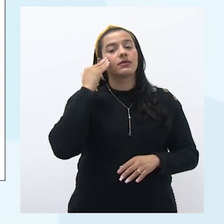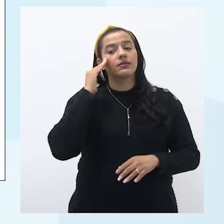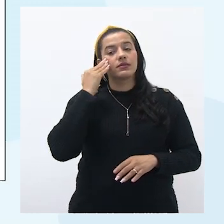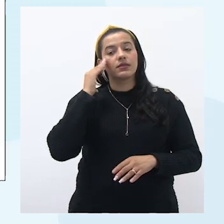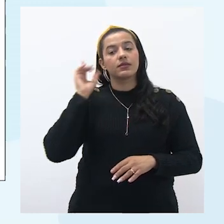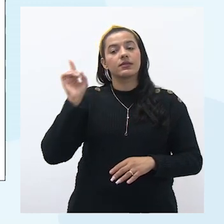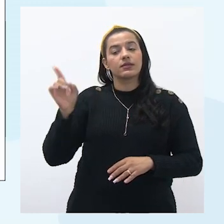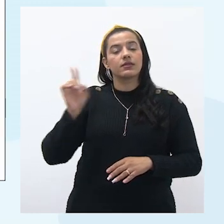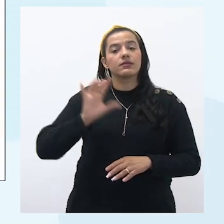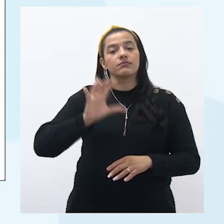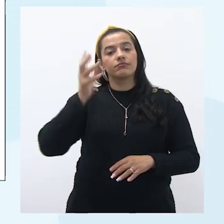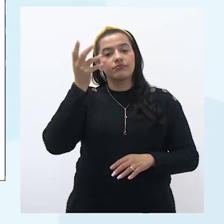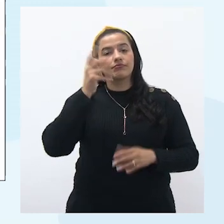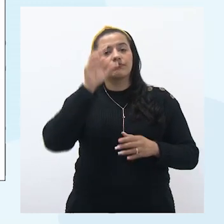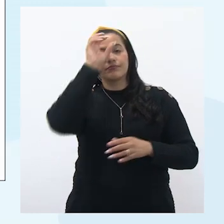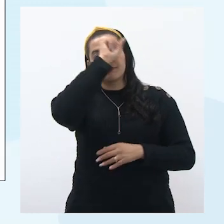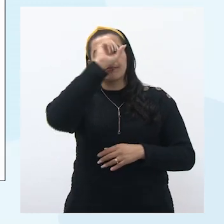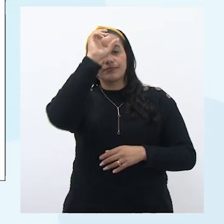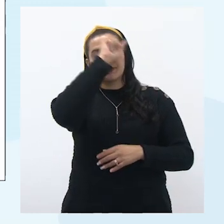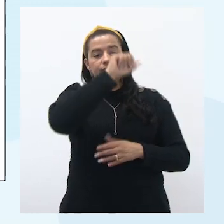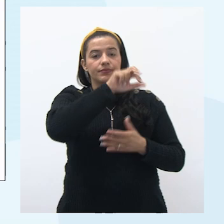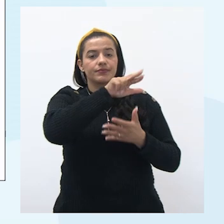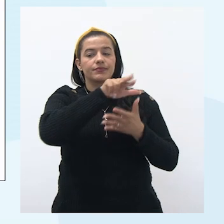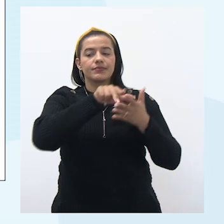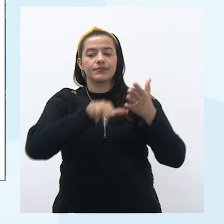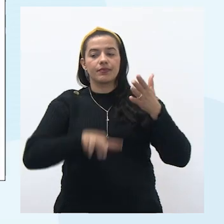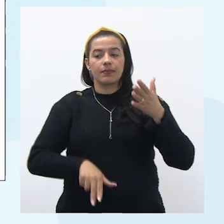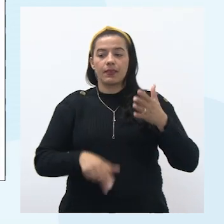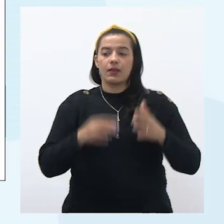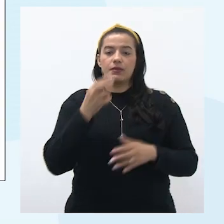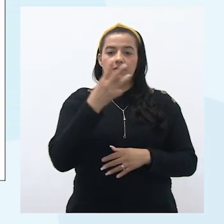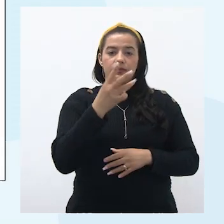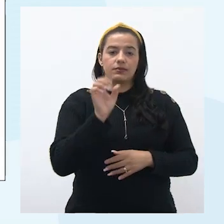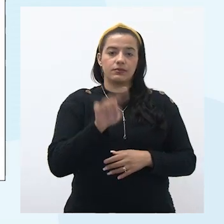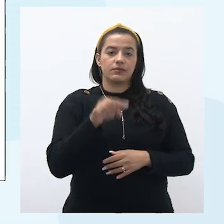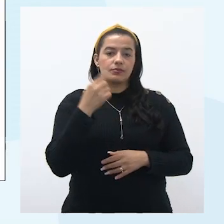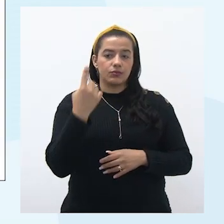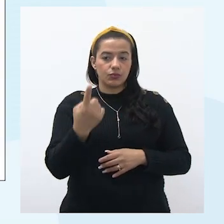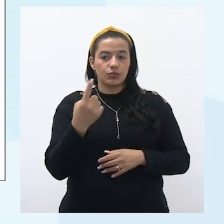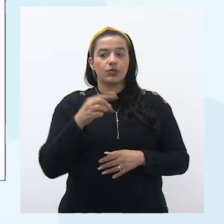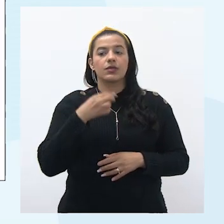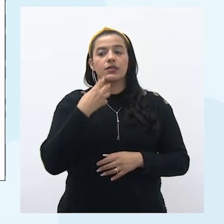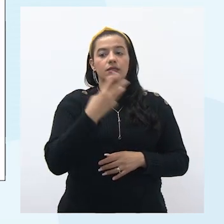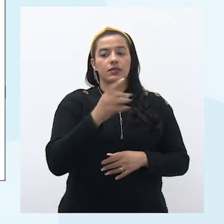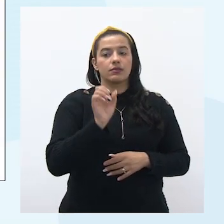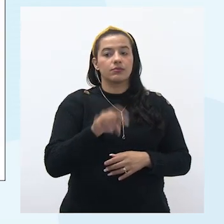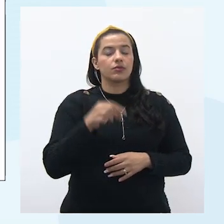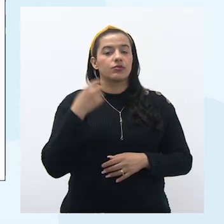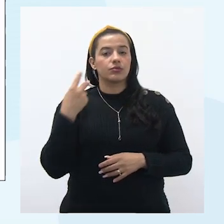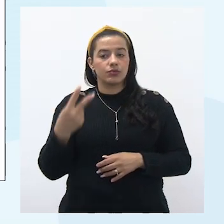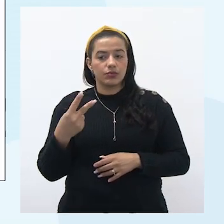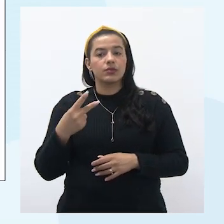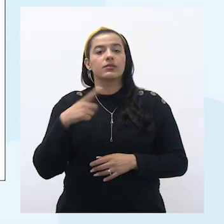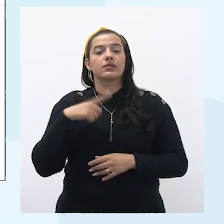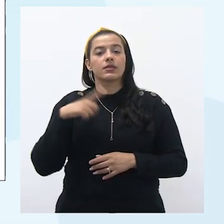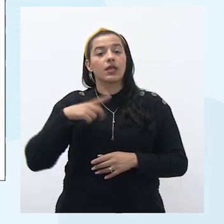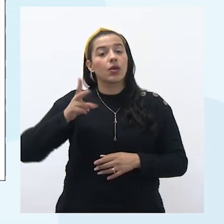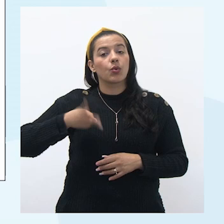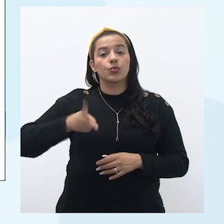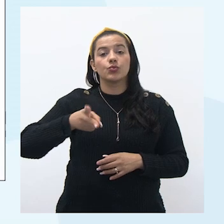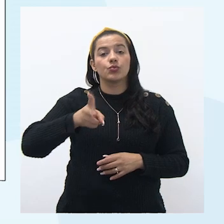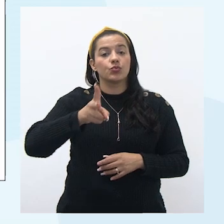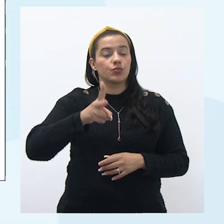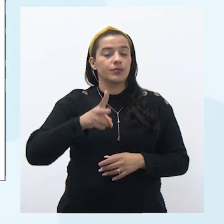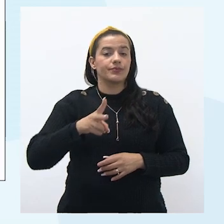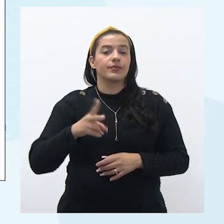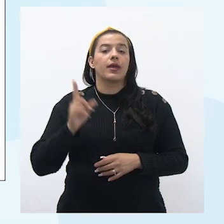que essa situação de aprendizagem, ela tem a situação de aprendizagem 3.1, a situação de aprendizagem 3.2, que continua, e